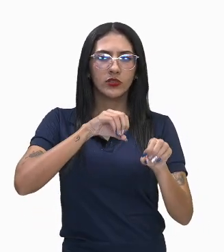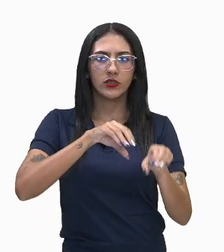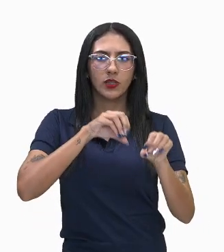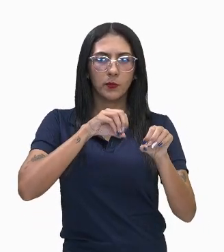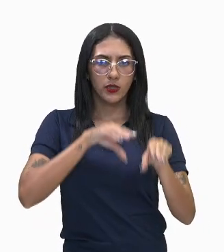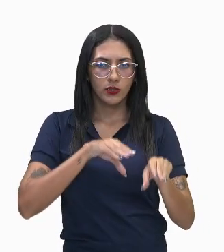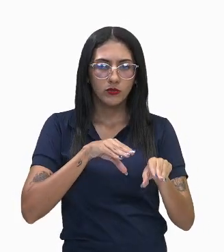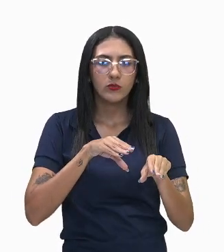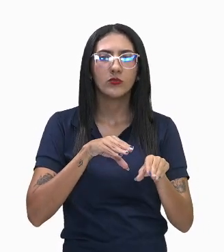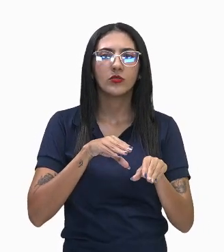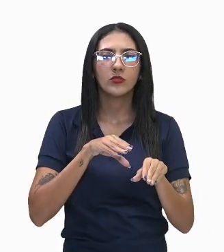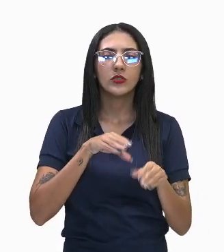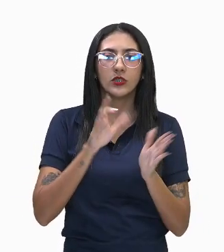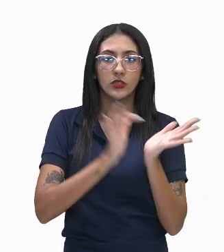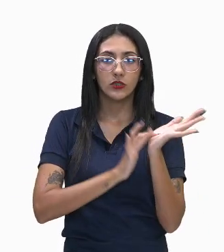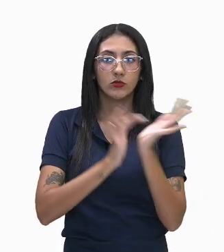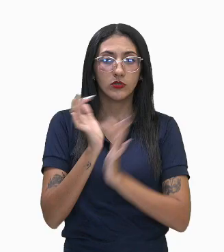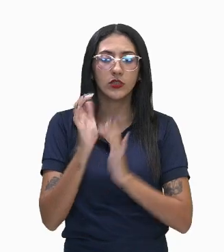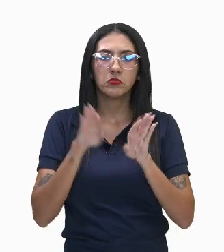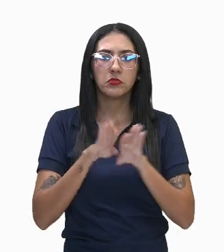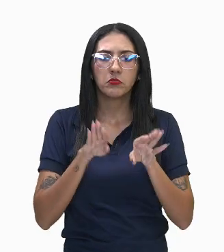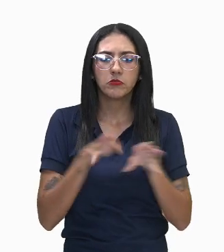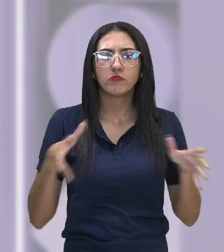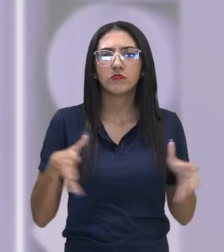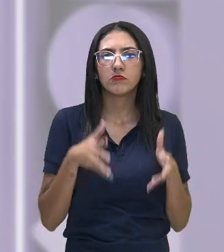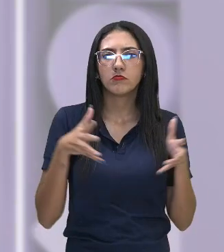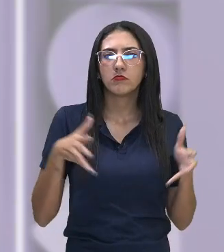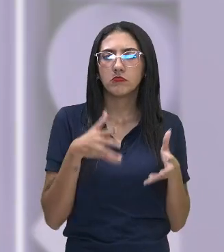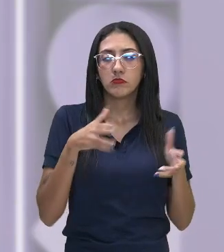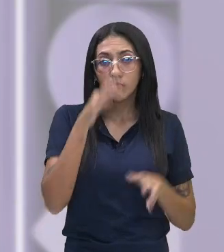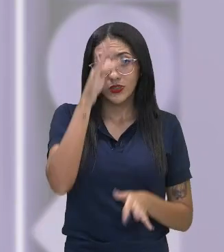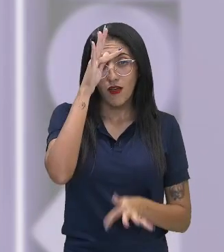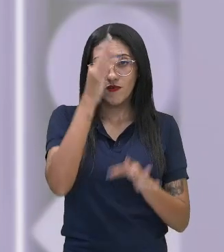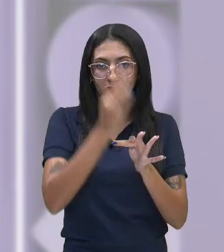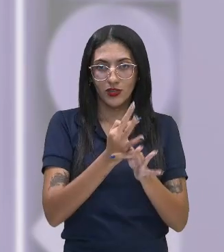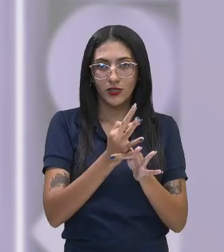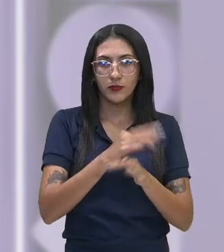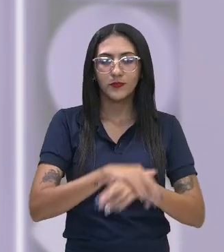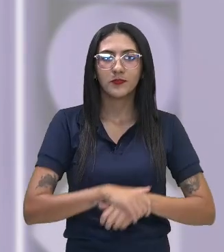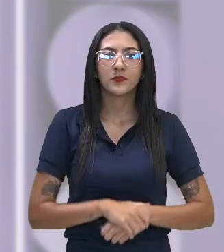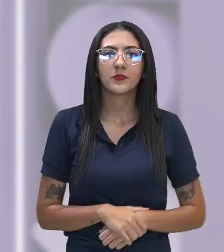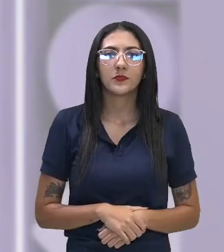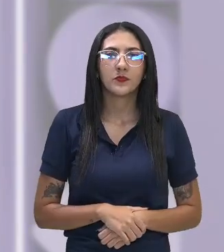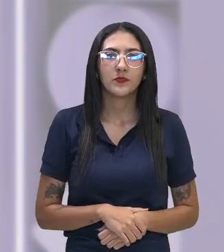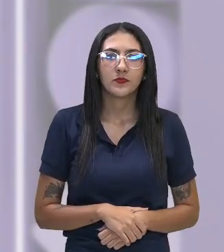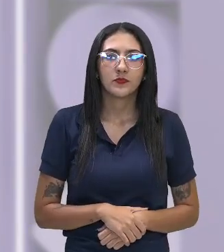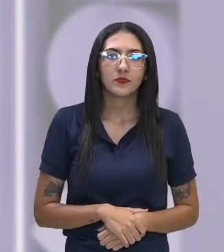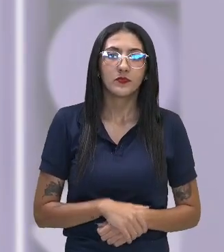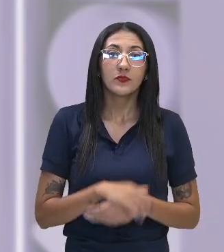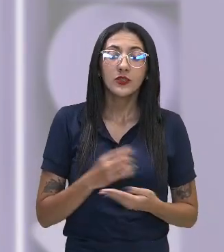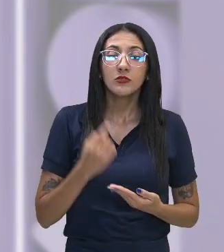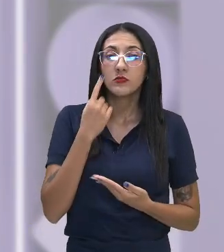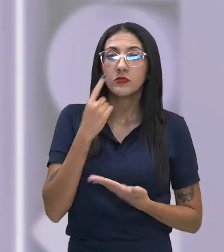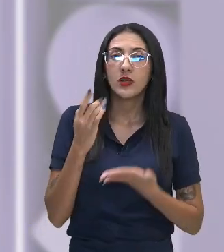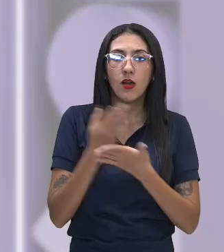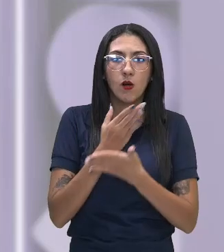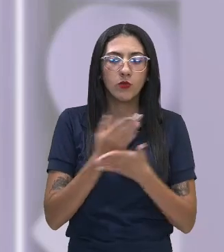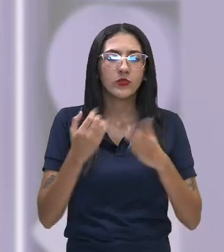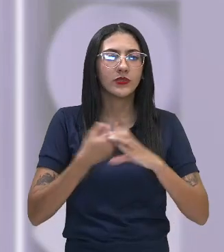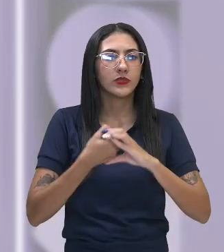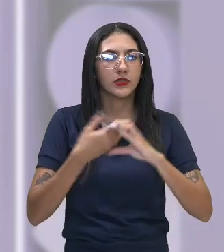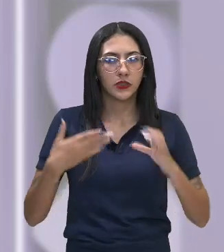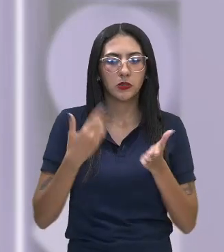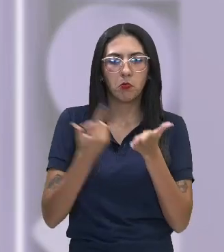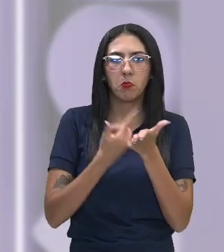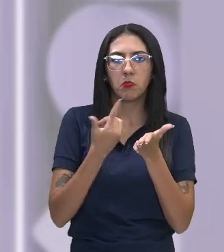discípulos e o crescimento da fé cristã no primeiro século. Isso aqui foram alguns aspectos da Bíblia, que é